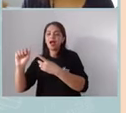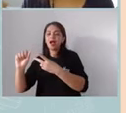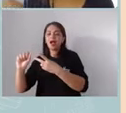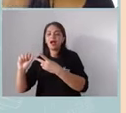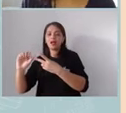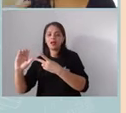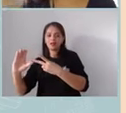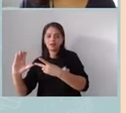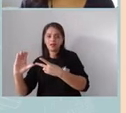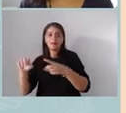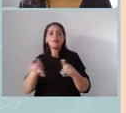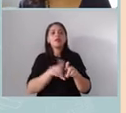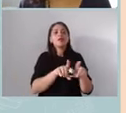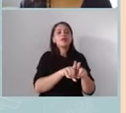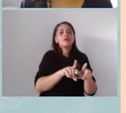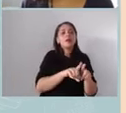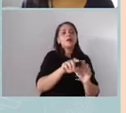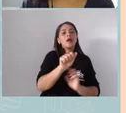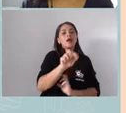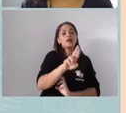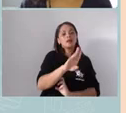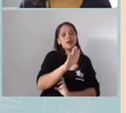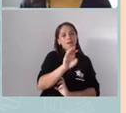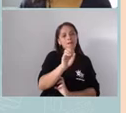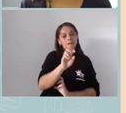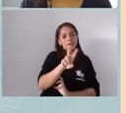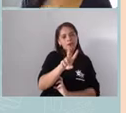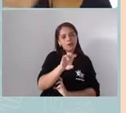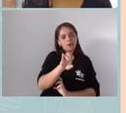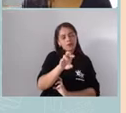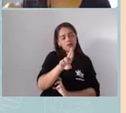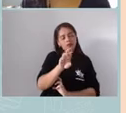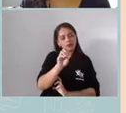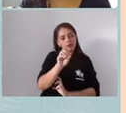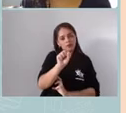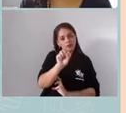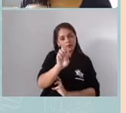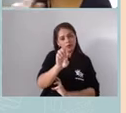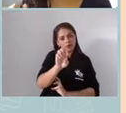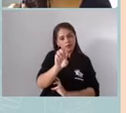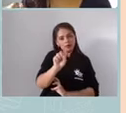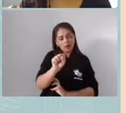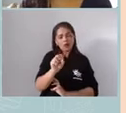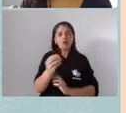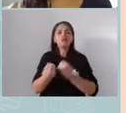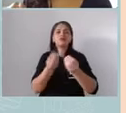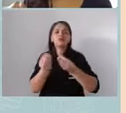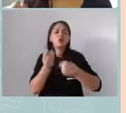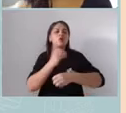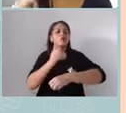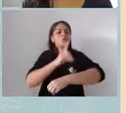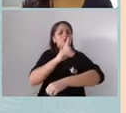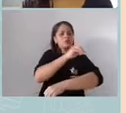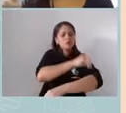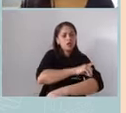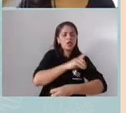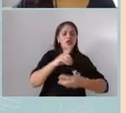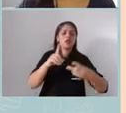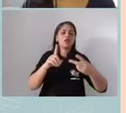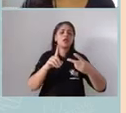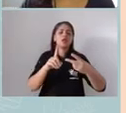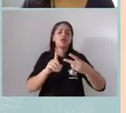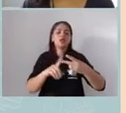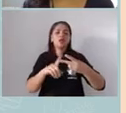lembrar da questão da transmissão, que eu já comentei, né? Transmitida por mosquito, todas elas aí tem o Aedes aegypti, né? A febre amarela